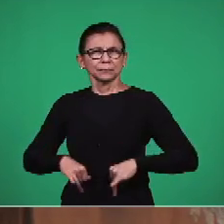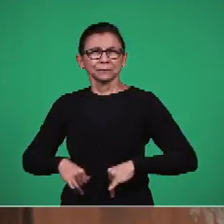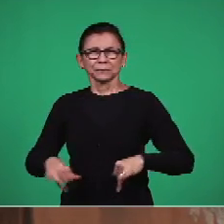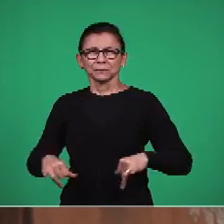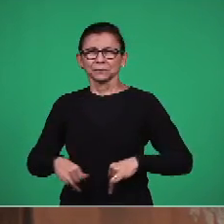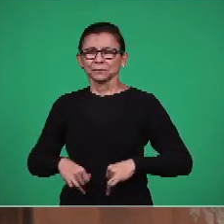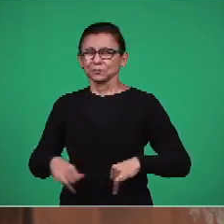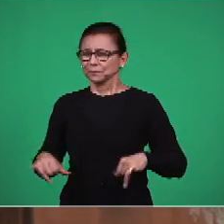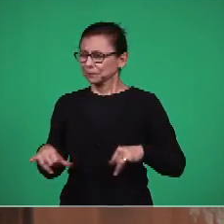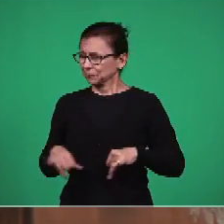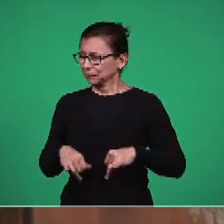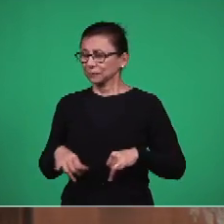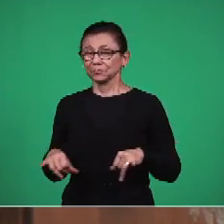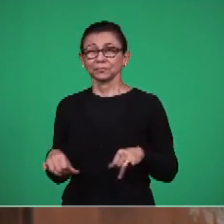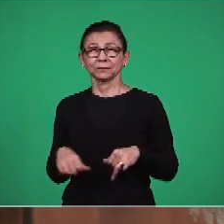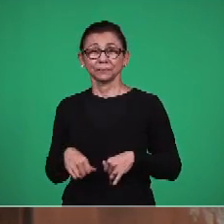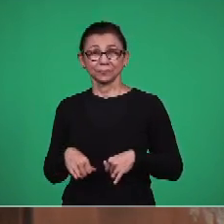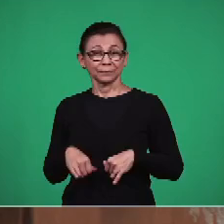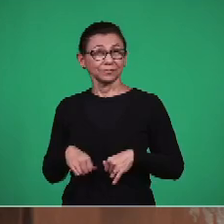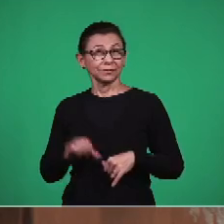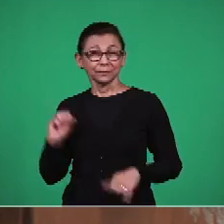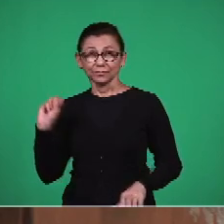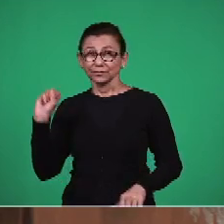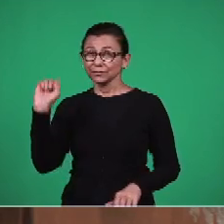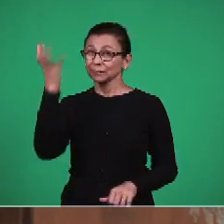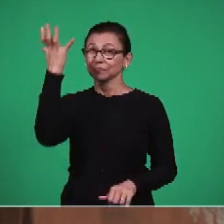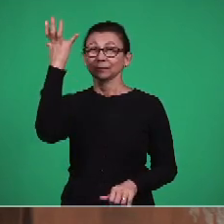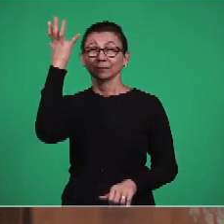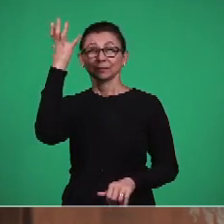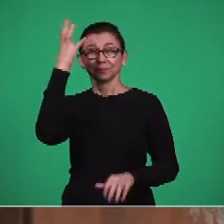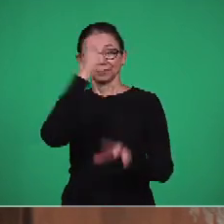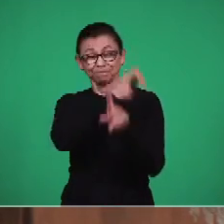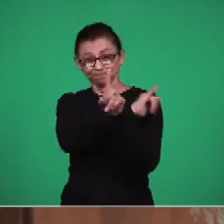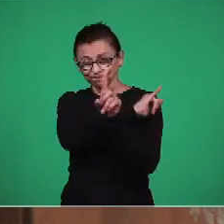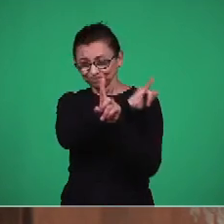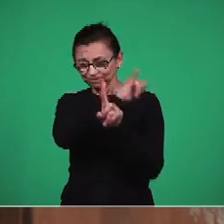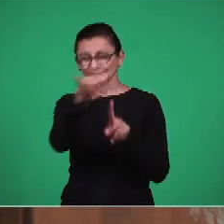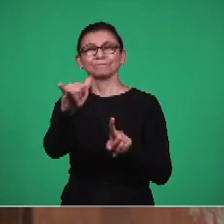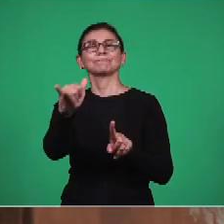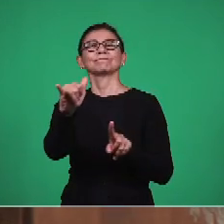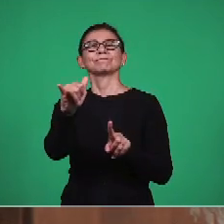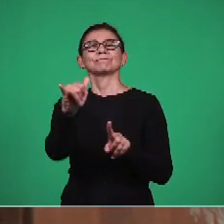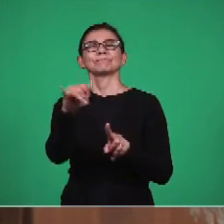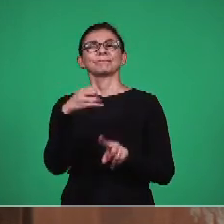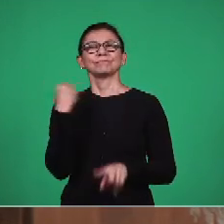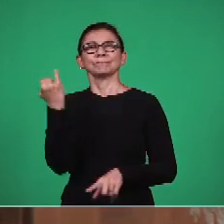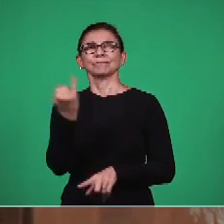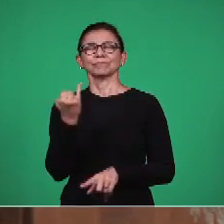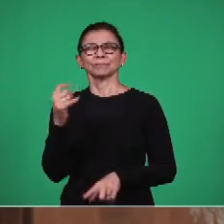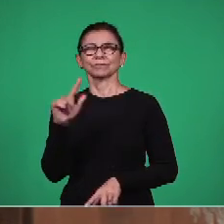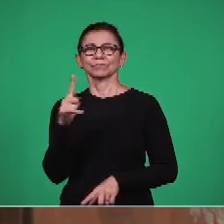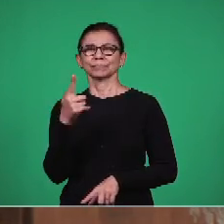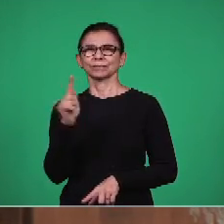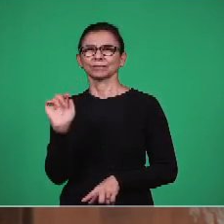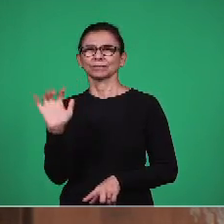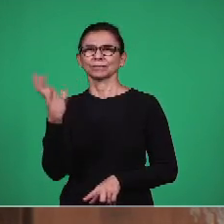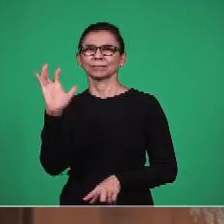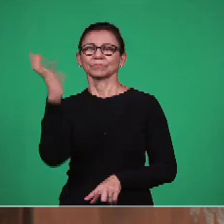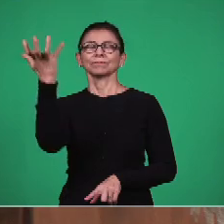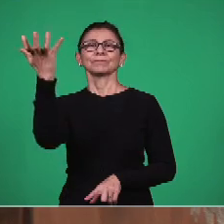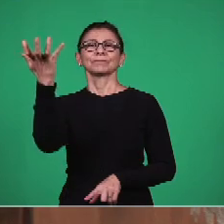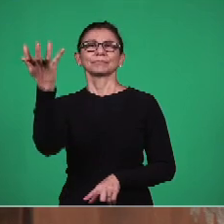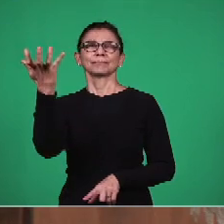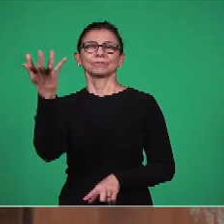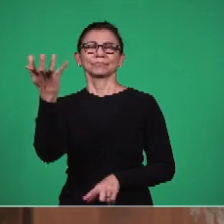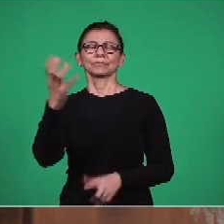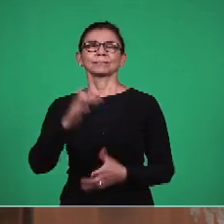foi o grande sinal histórico, profético e podemos dizer geofísico, porque atingiu